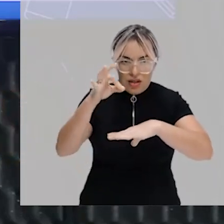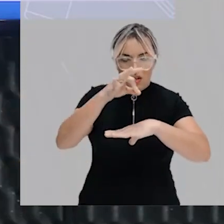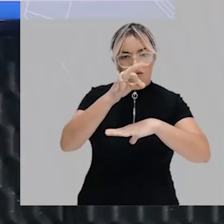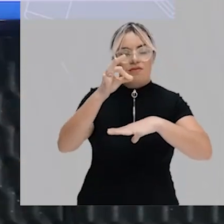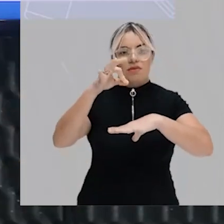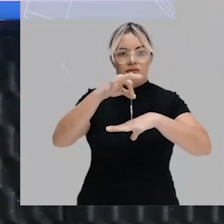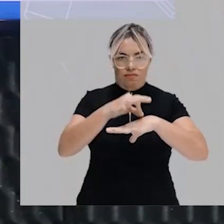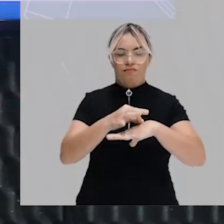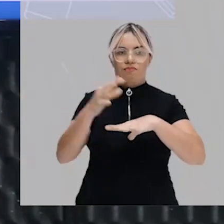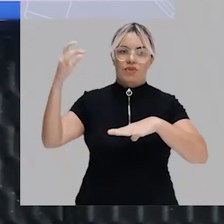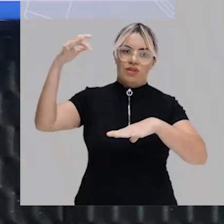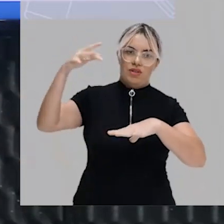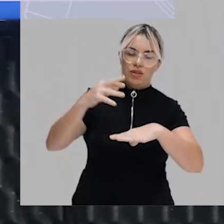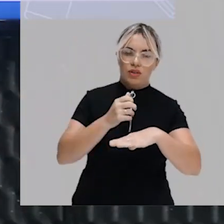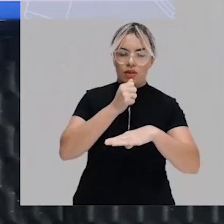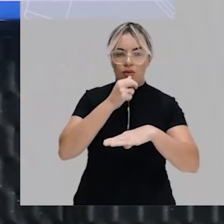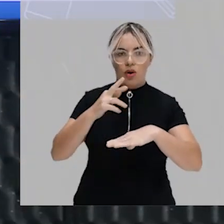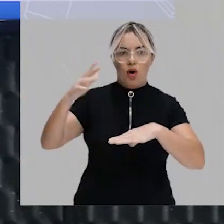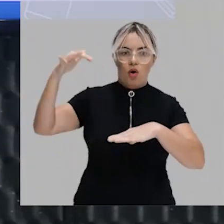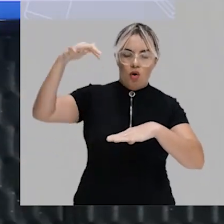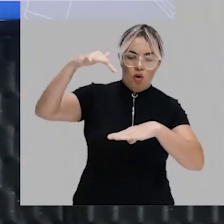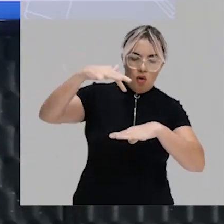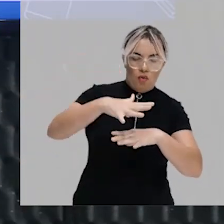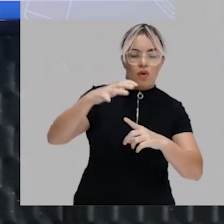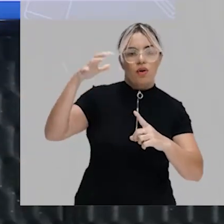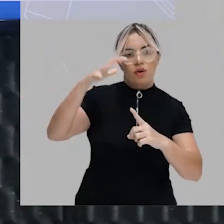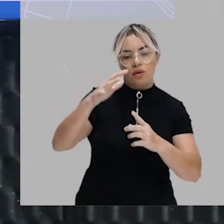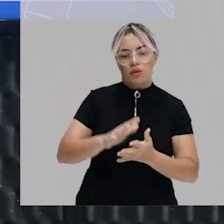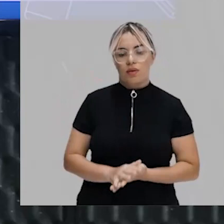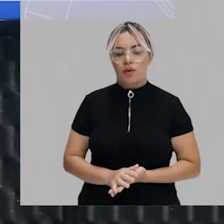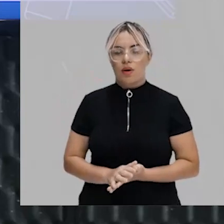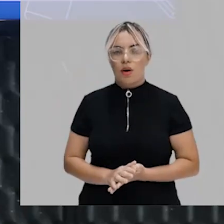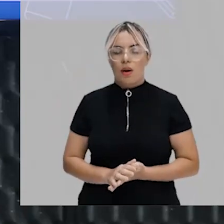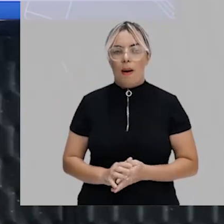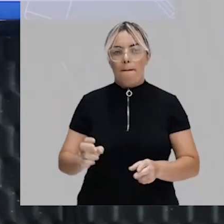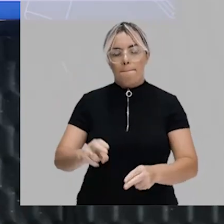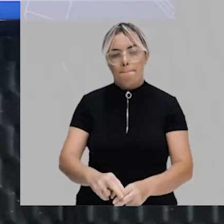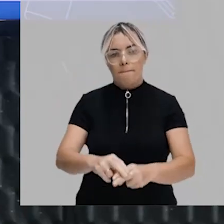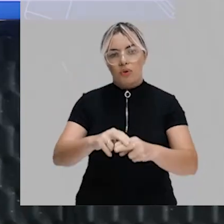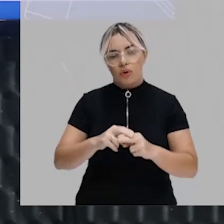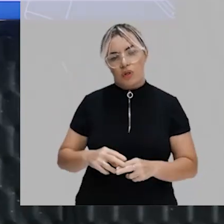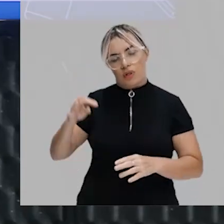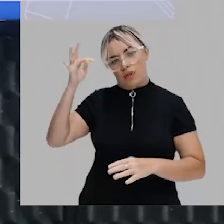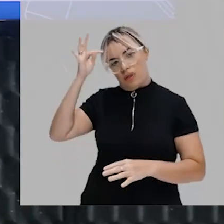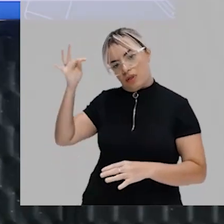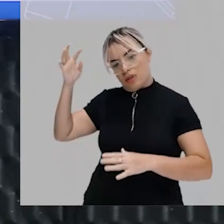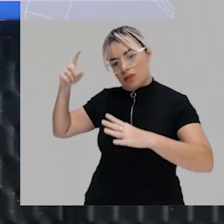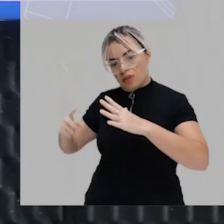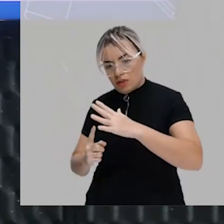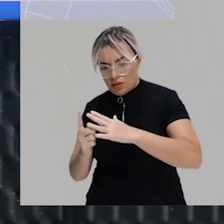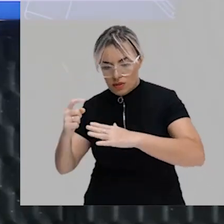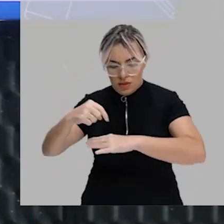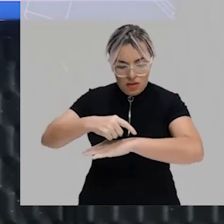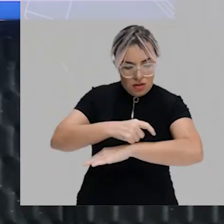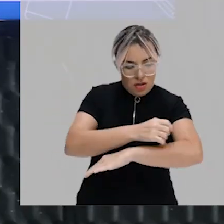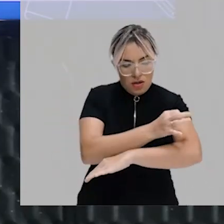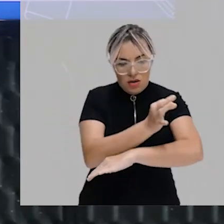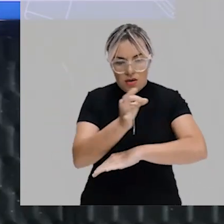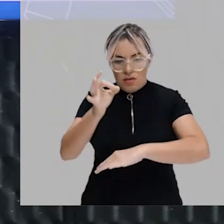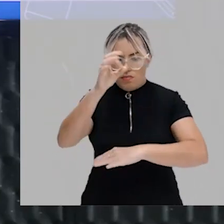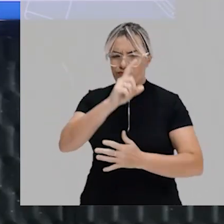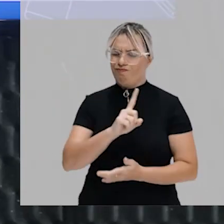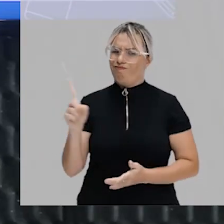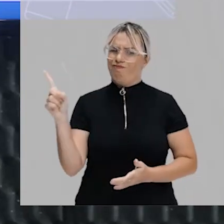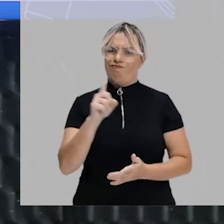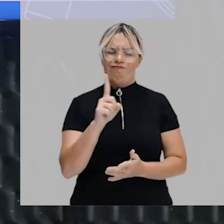moscas, então isso não é abiogênese, isso é biogênese. Então ele não corroborava essa ideia da